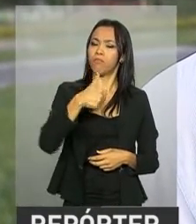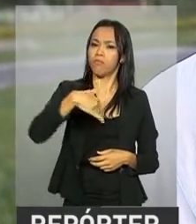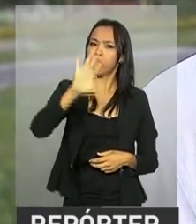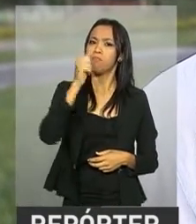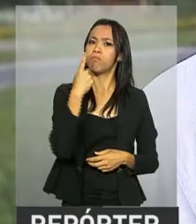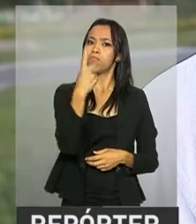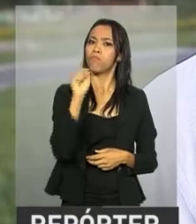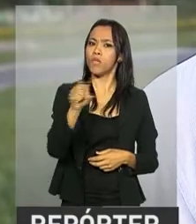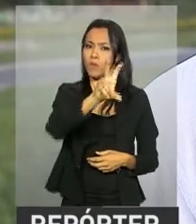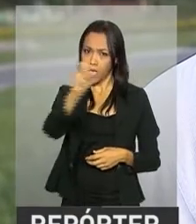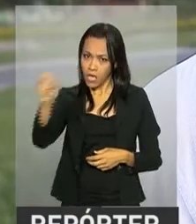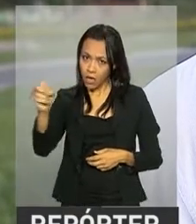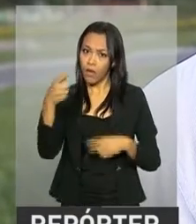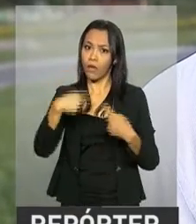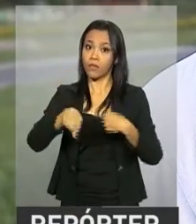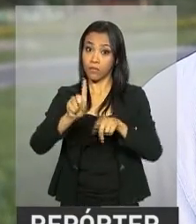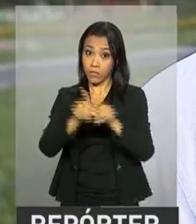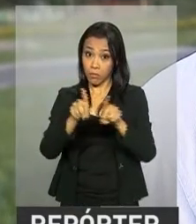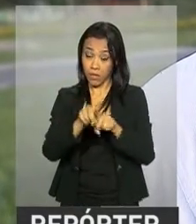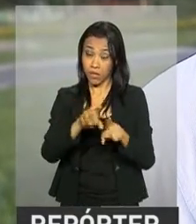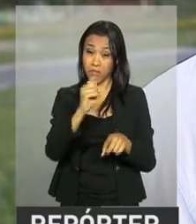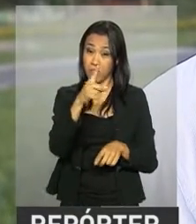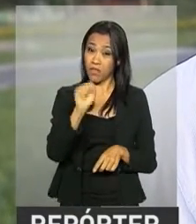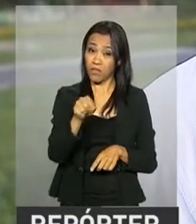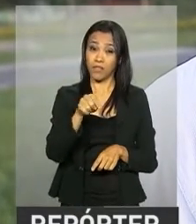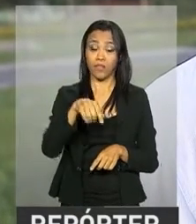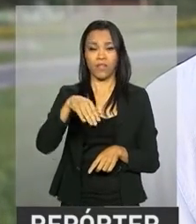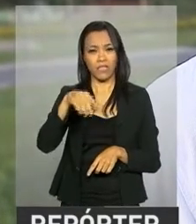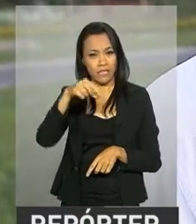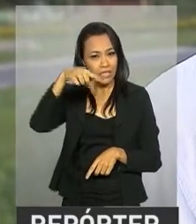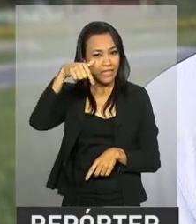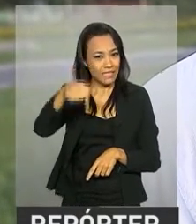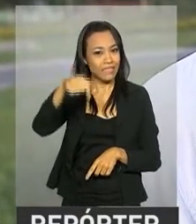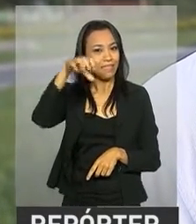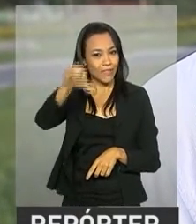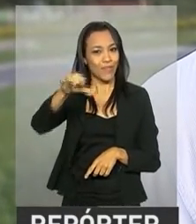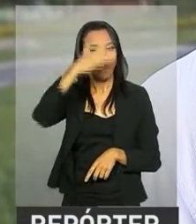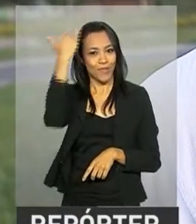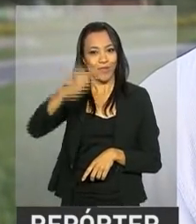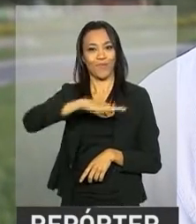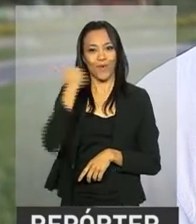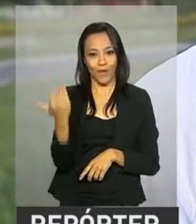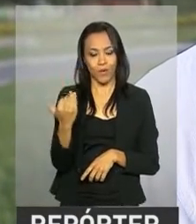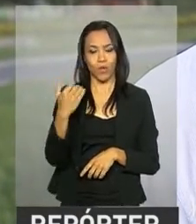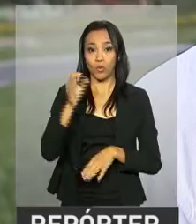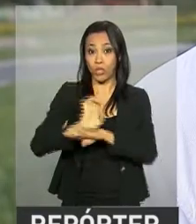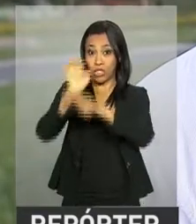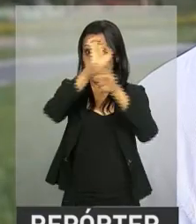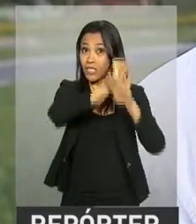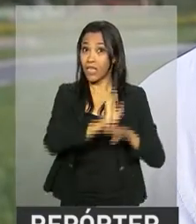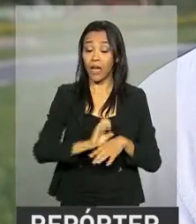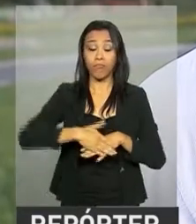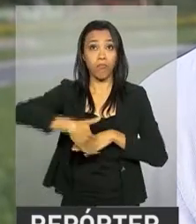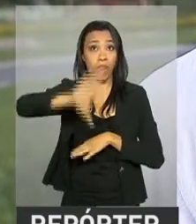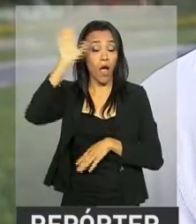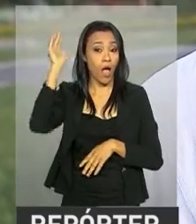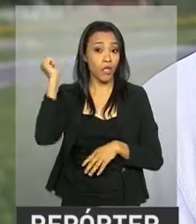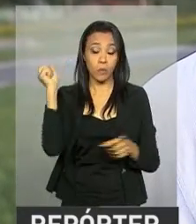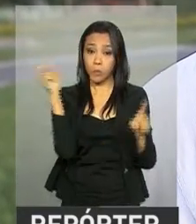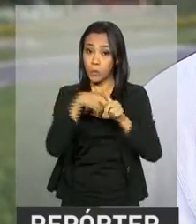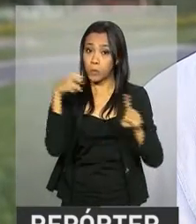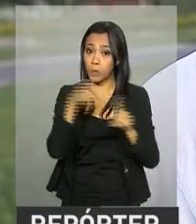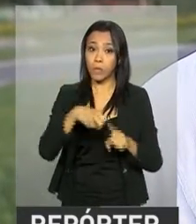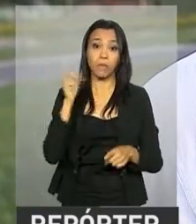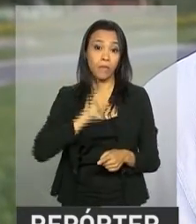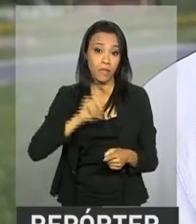resultaram em 1.373 feridos e 79 mortos. Os estados com maior número de acidentes graves foram